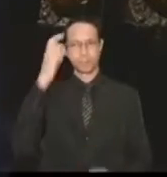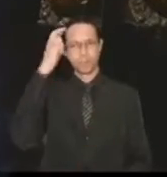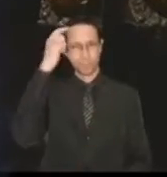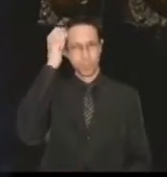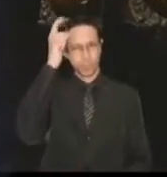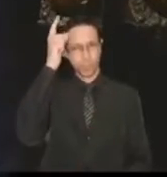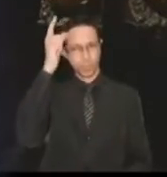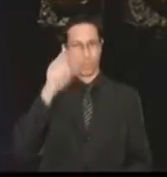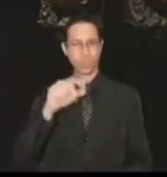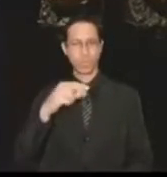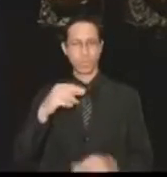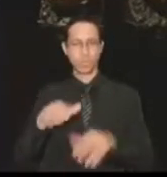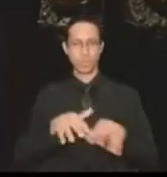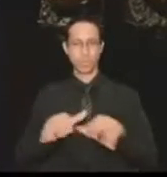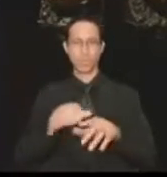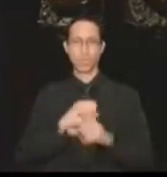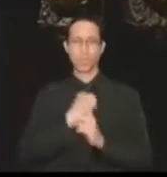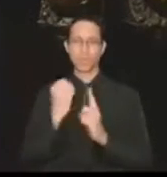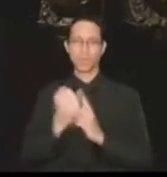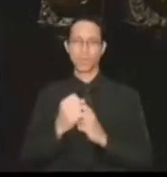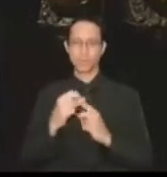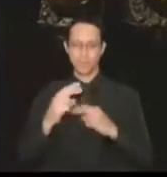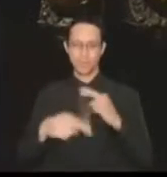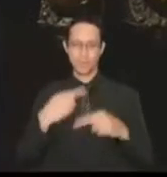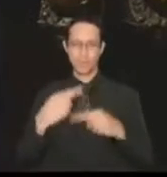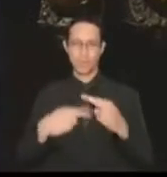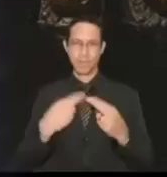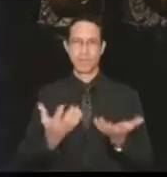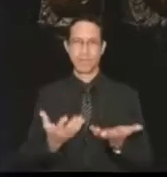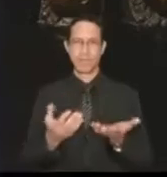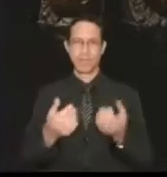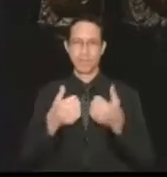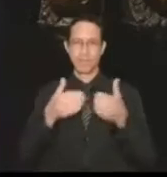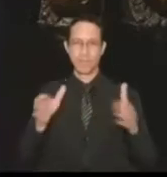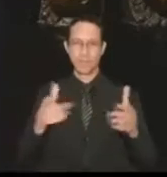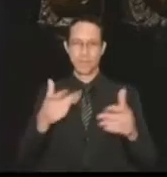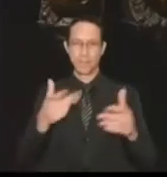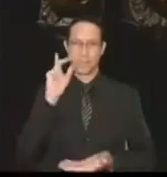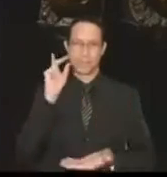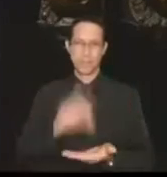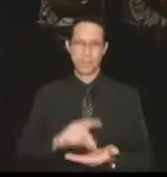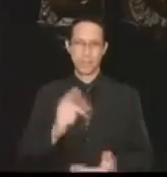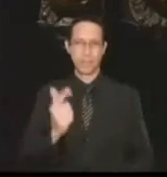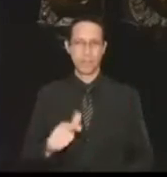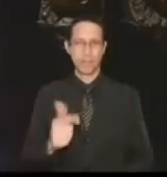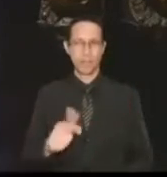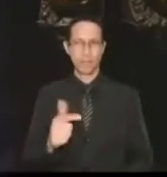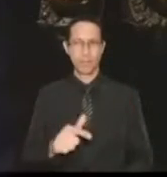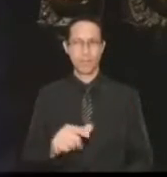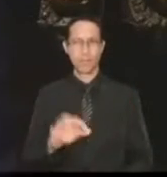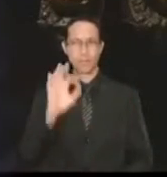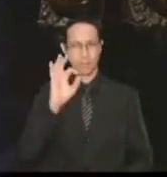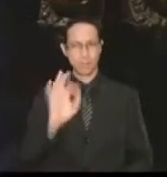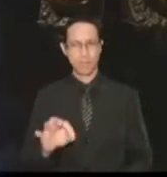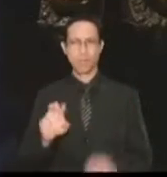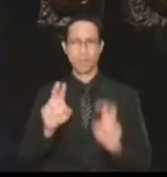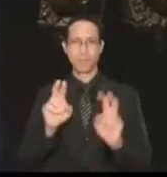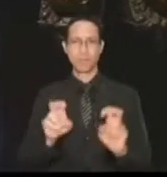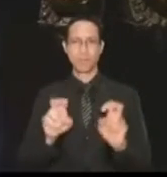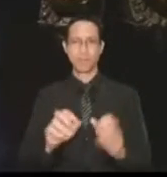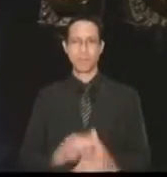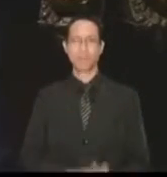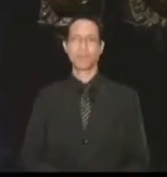sociais, ficar segurando essa história e não abrindo o jogo sobre o que de fato está em questão.